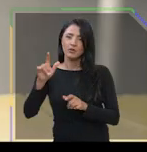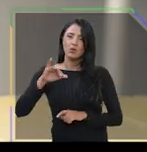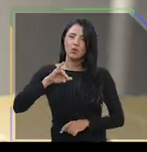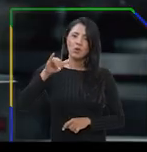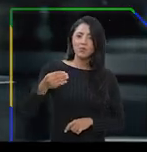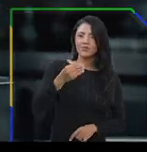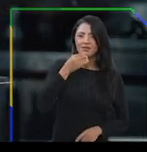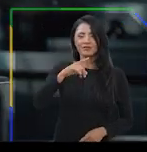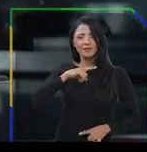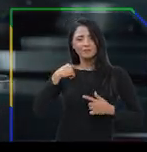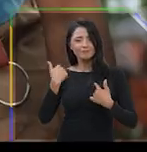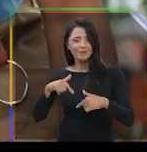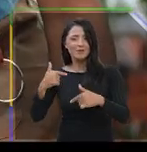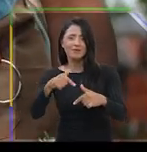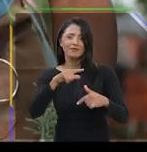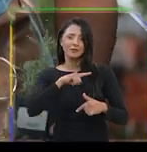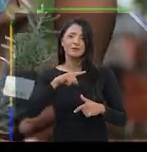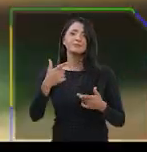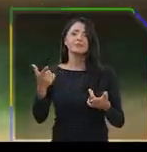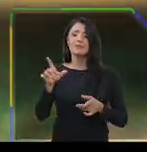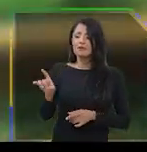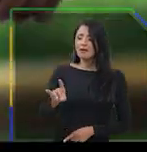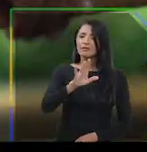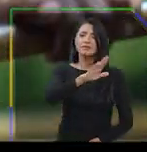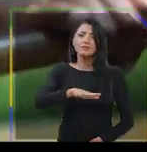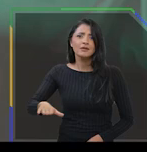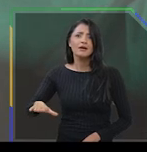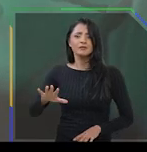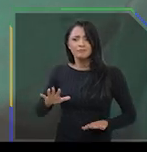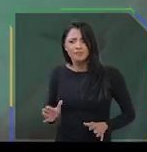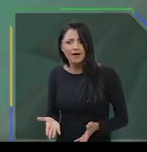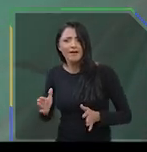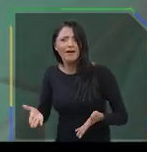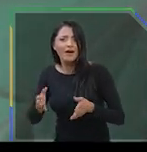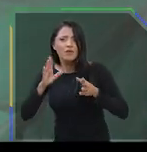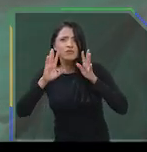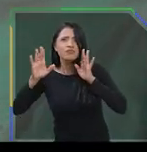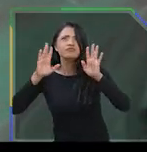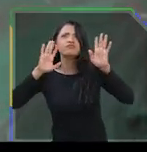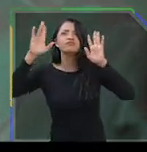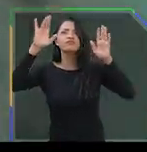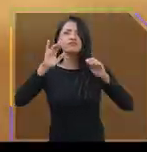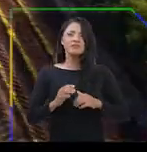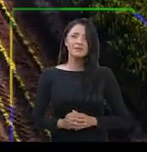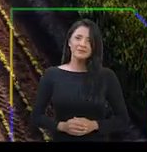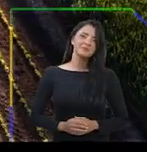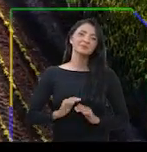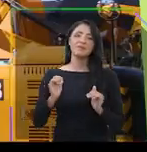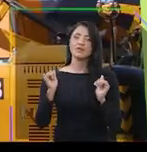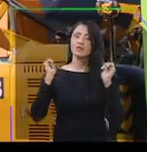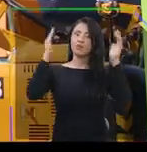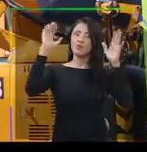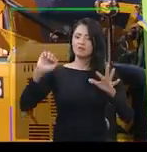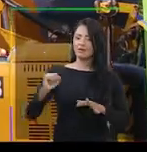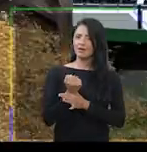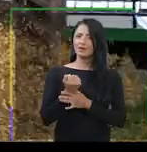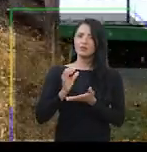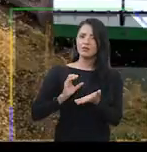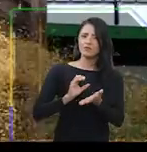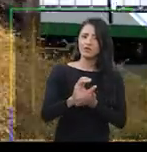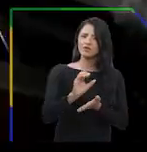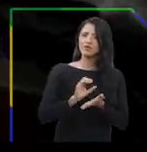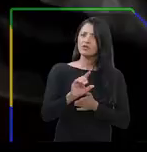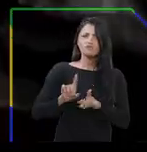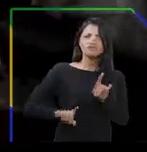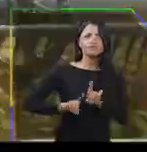têm oportunidade de trabalhar, onde cada criança é encorajada a sonhar alto. A soberania se garante com